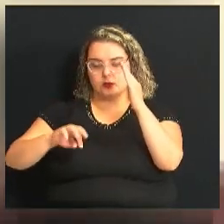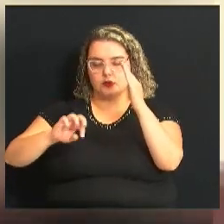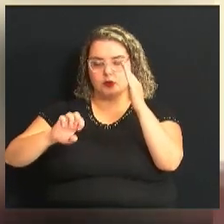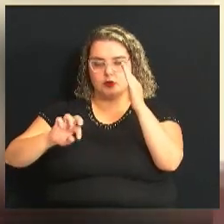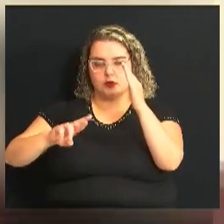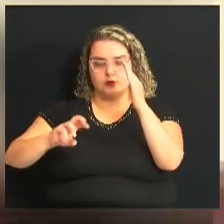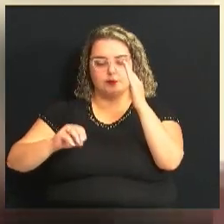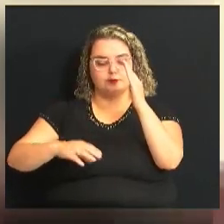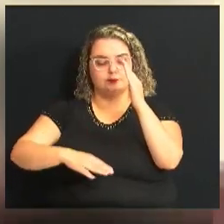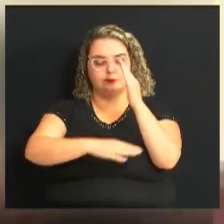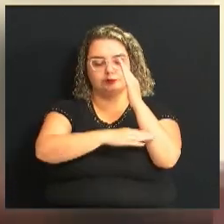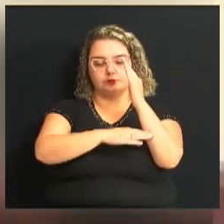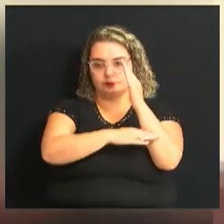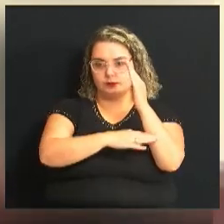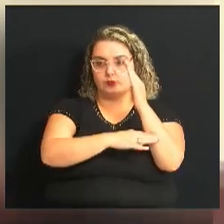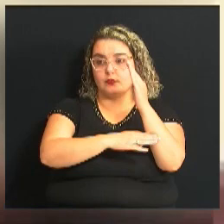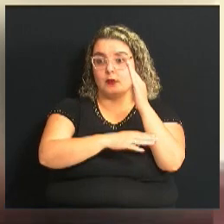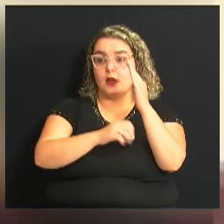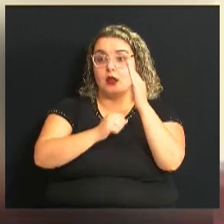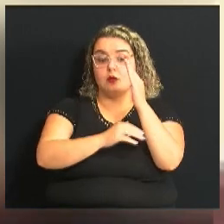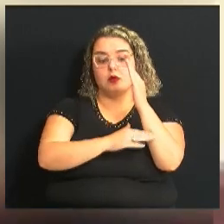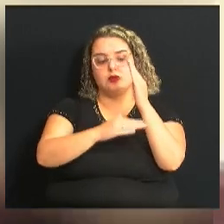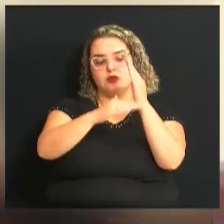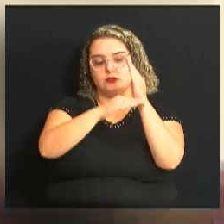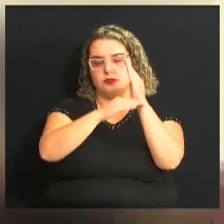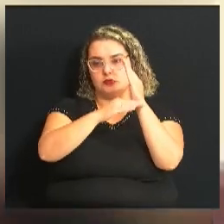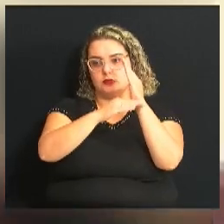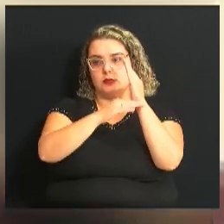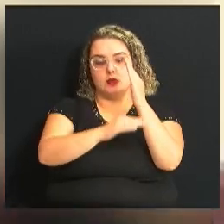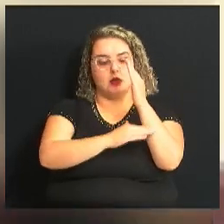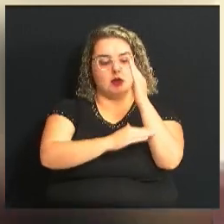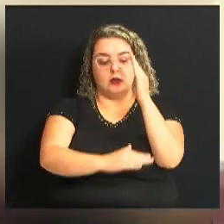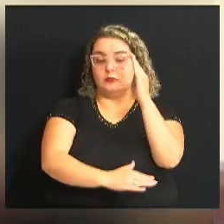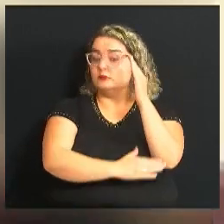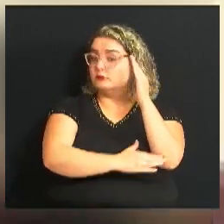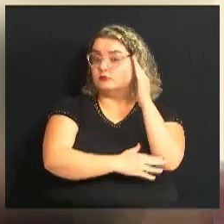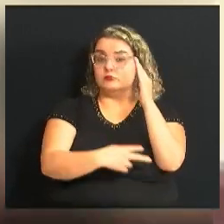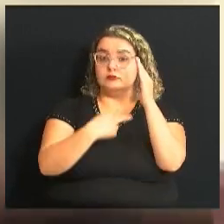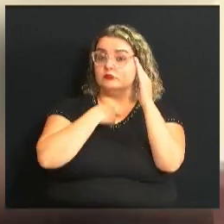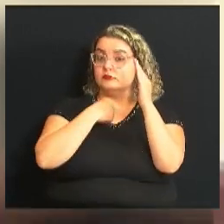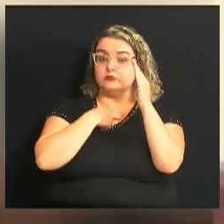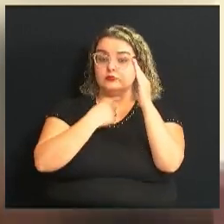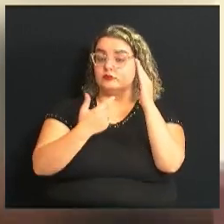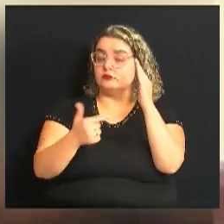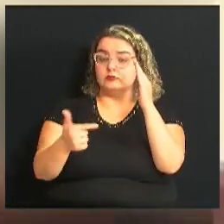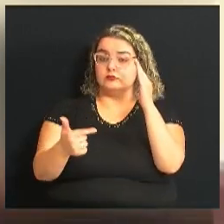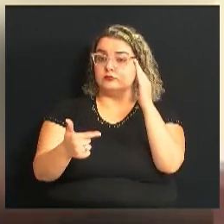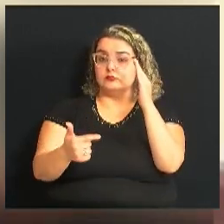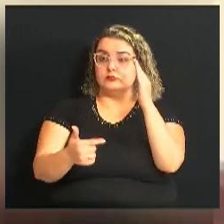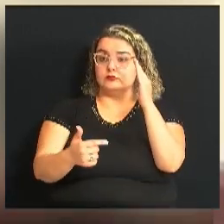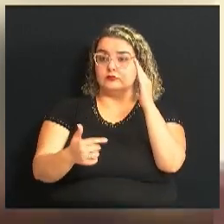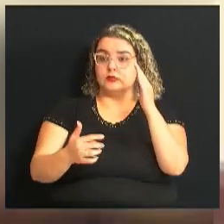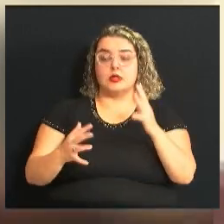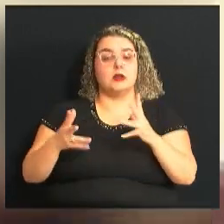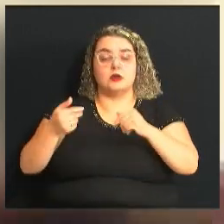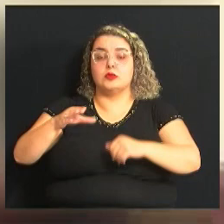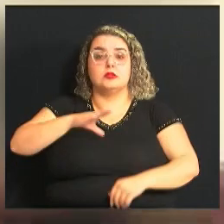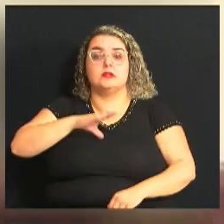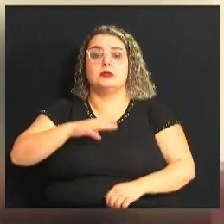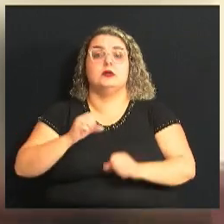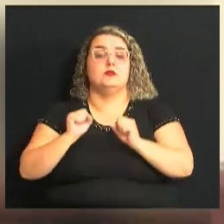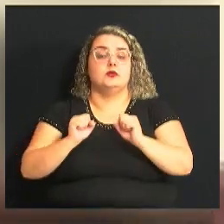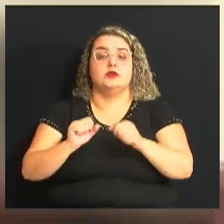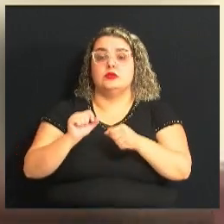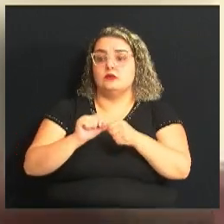térreo. Aí você pode ter um acima. E abaixo a lei se omitiu, sendo que na cidade inteira você pode fazer desde que o